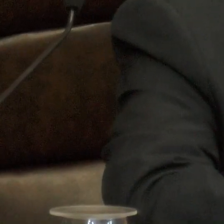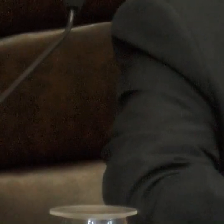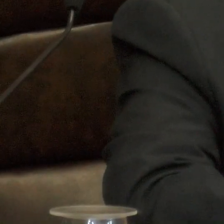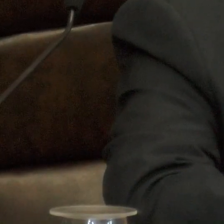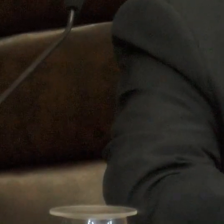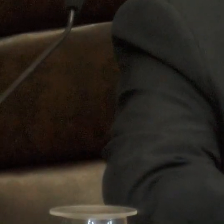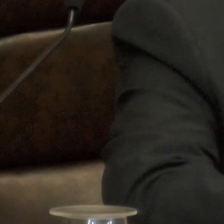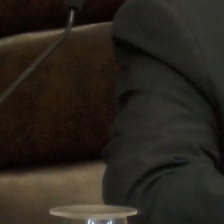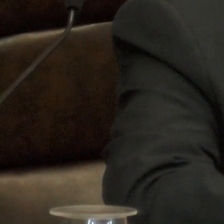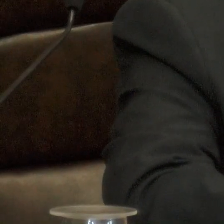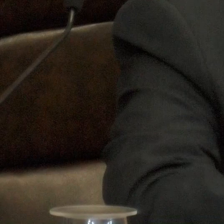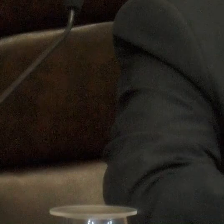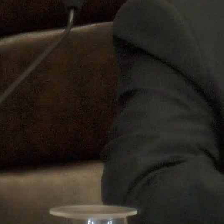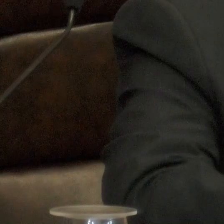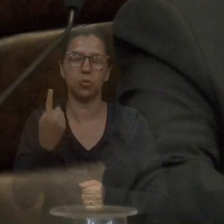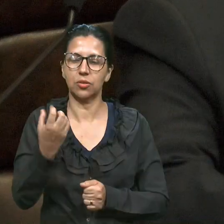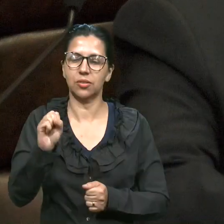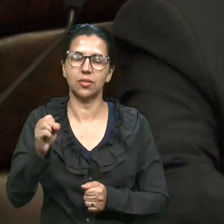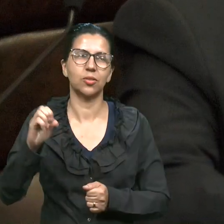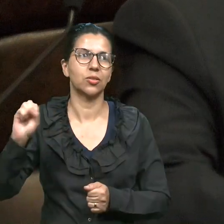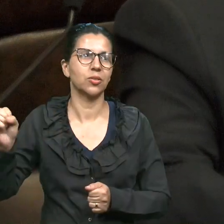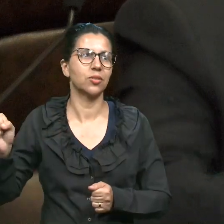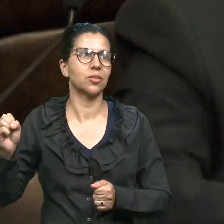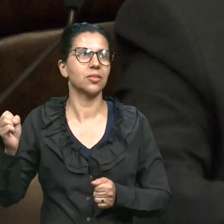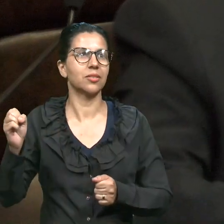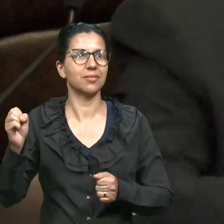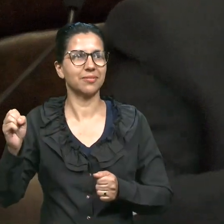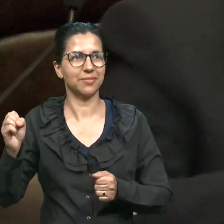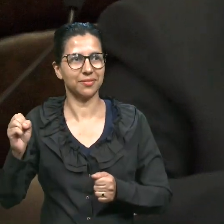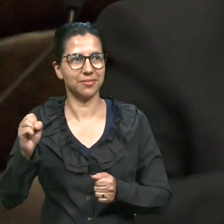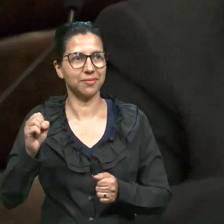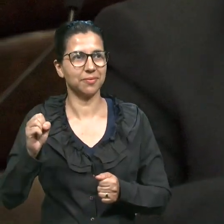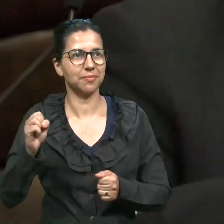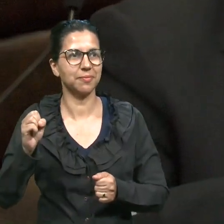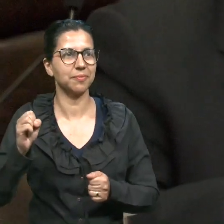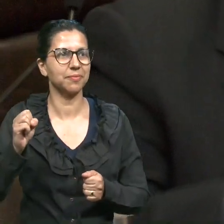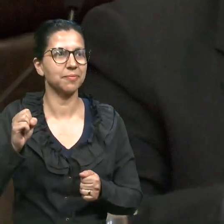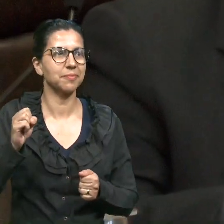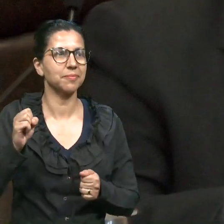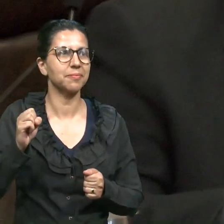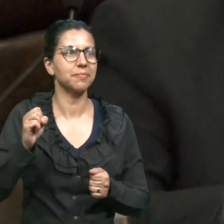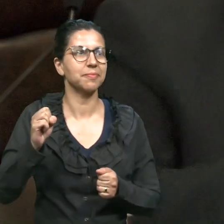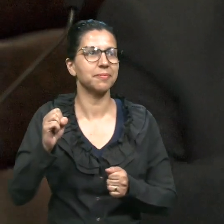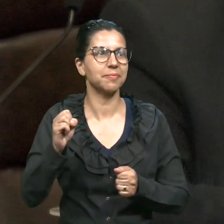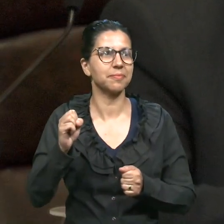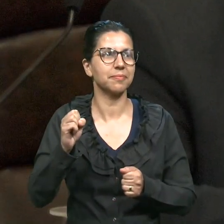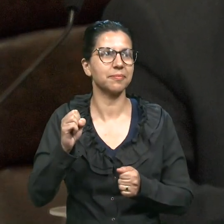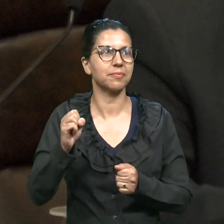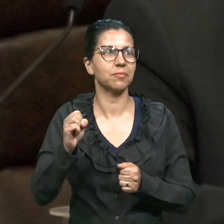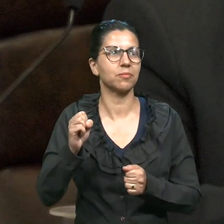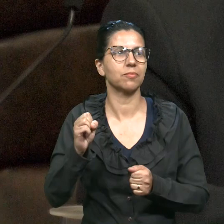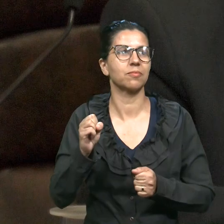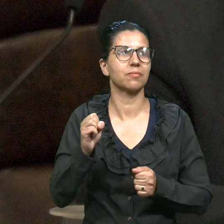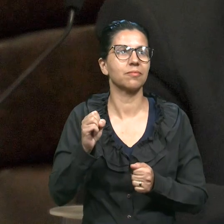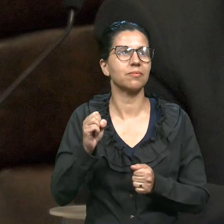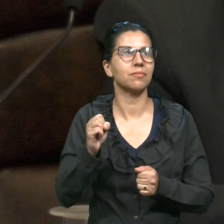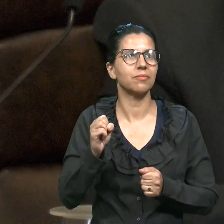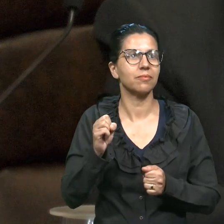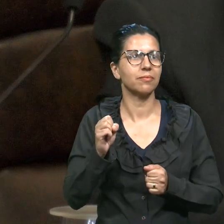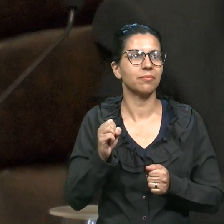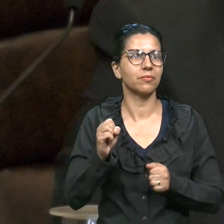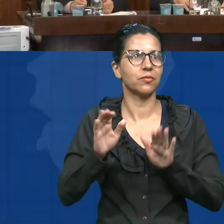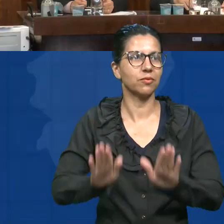1878, 1880, 1885, 1888, 1898/2023. Os vereadores que estão favoráveis a este requerimento de congratulações, permaneçam como se encontram.